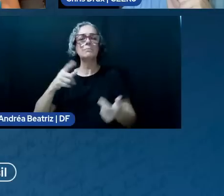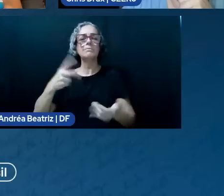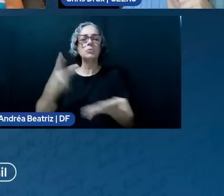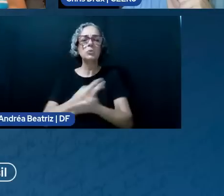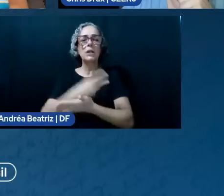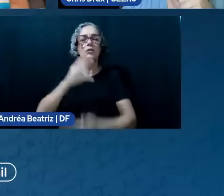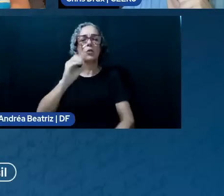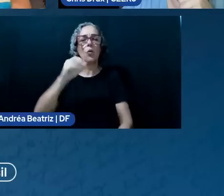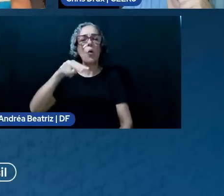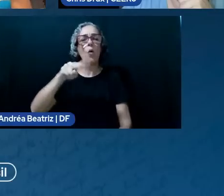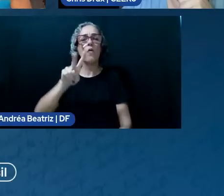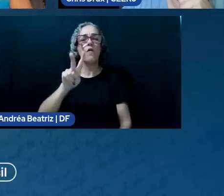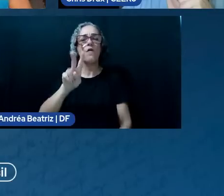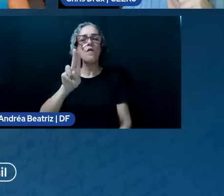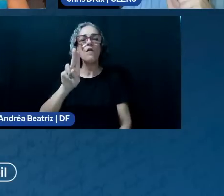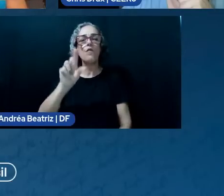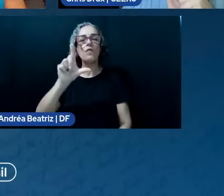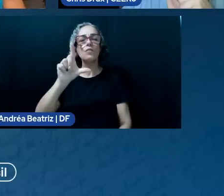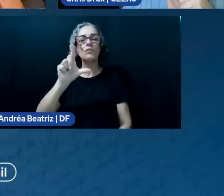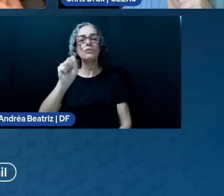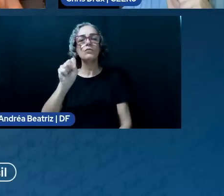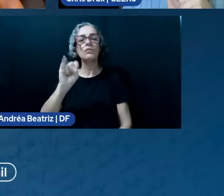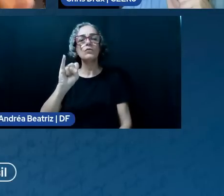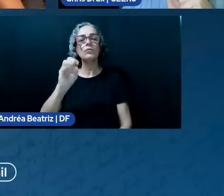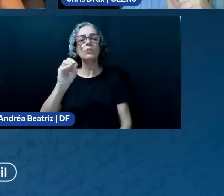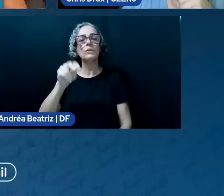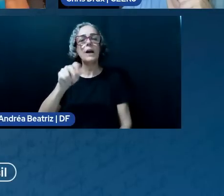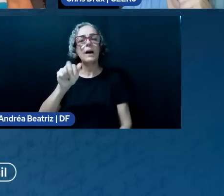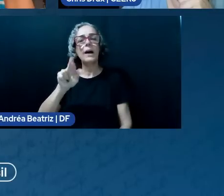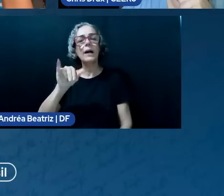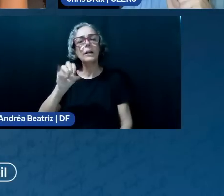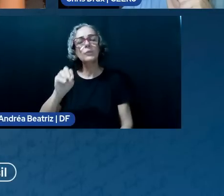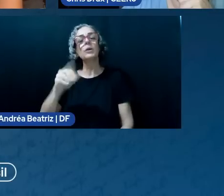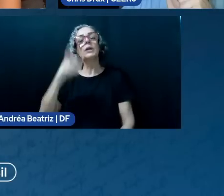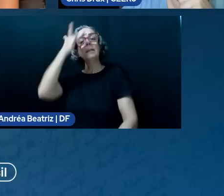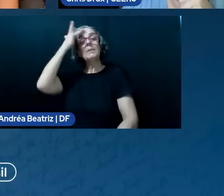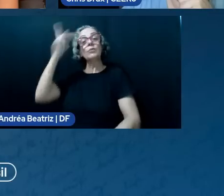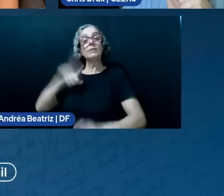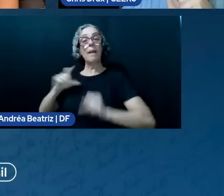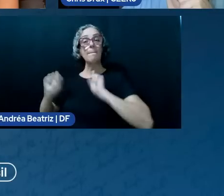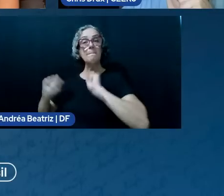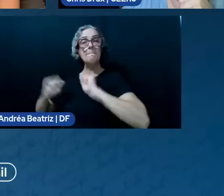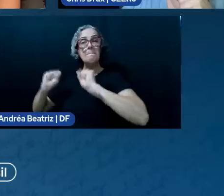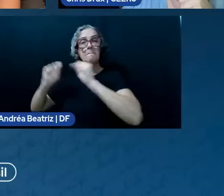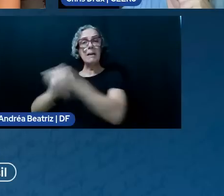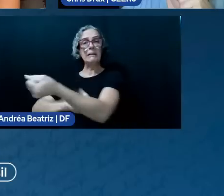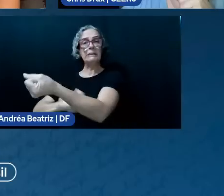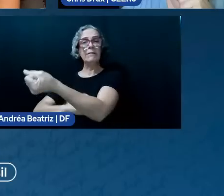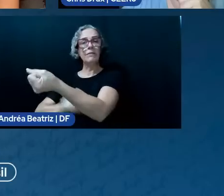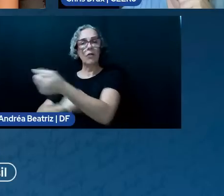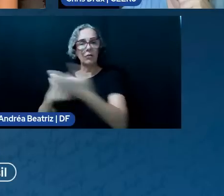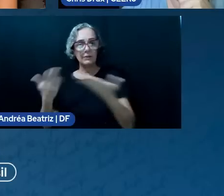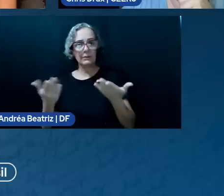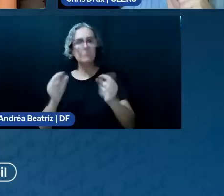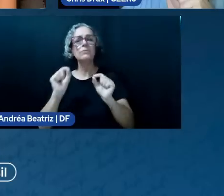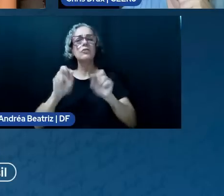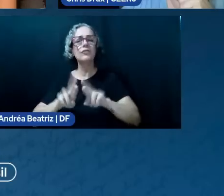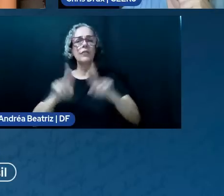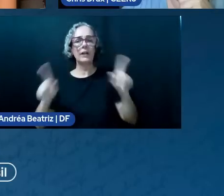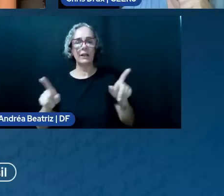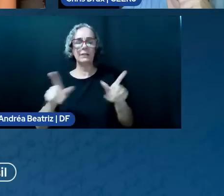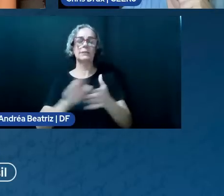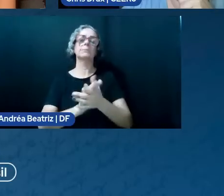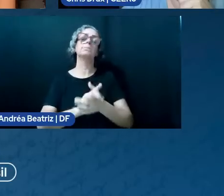bem interessante. Inclusive, nós percebemos que todos os desdobramentos dessas questões que são formuladas por Kardec no Livro